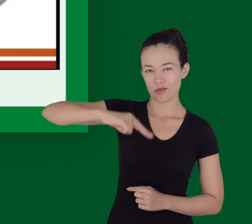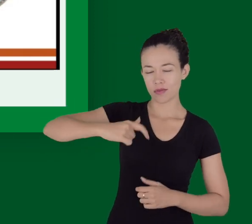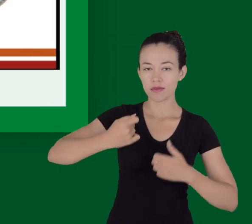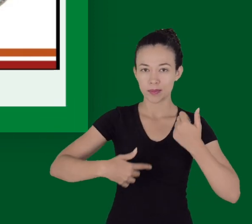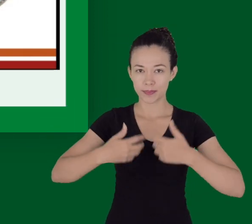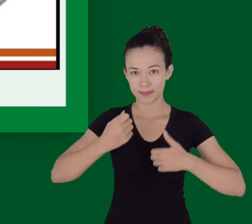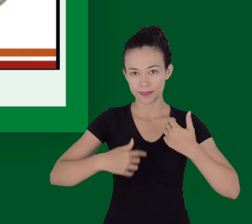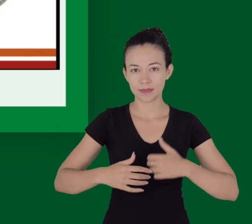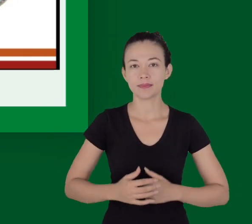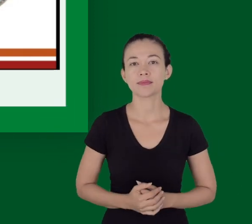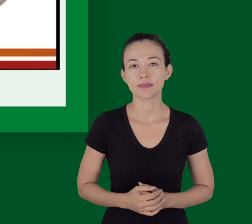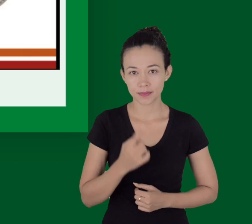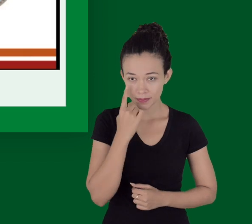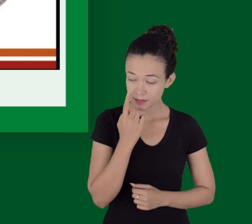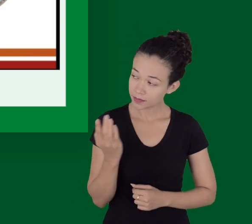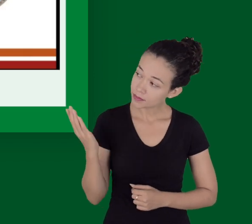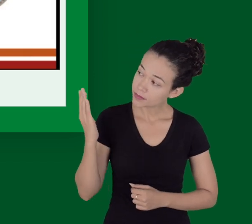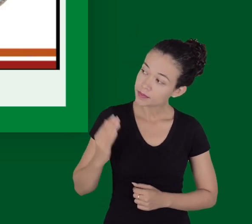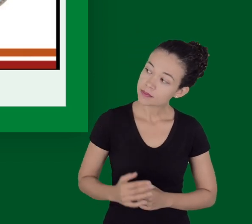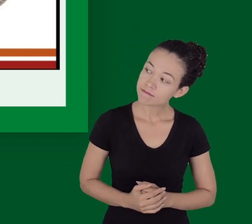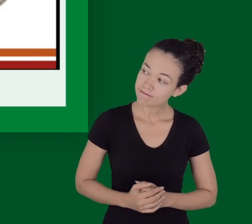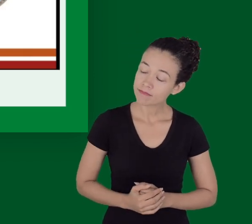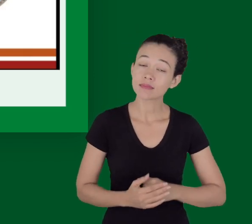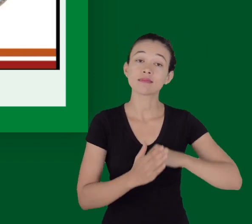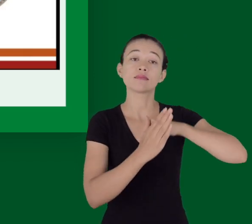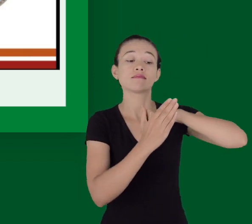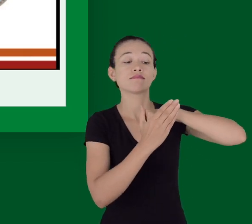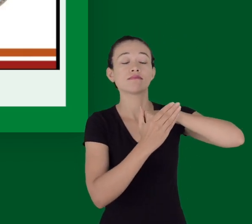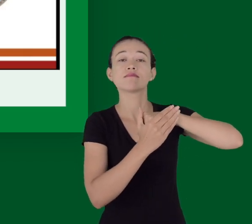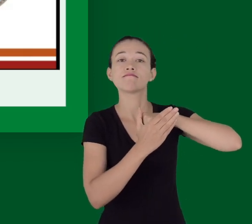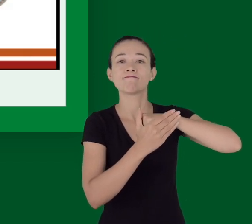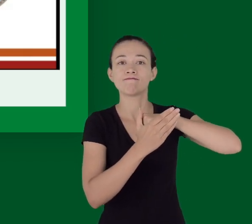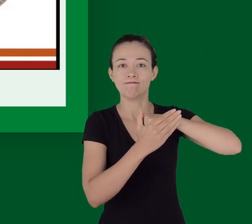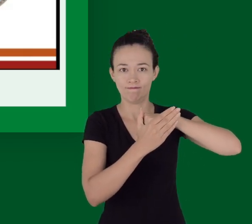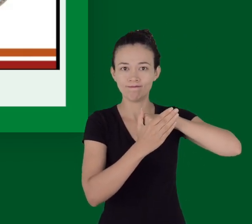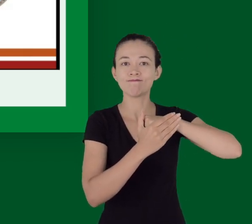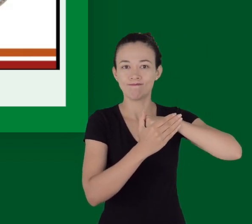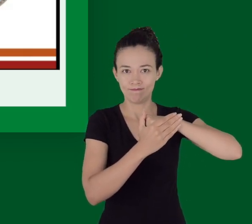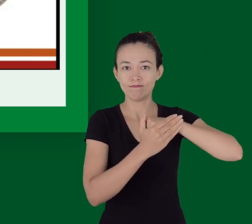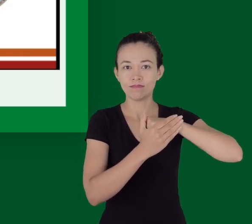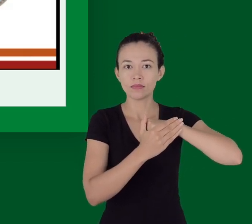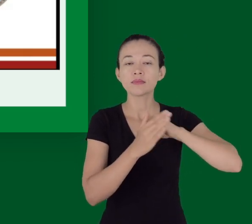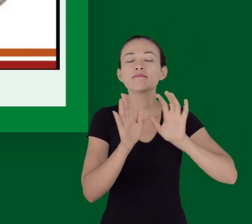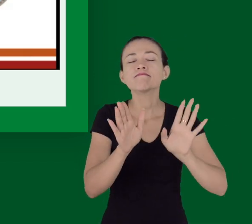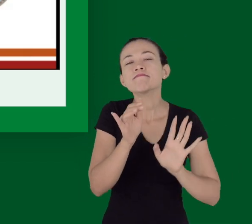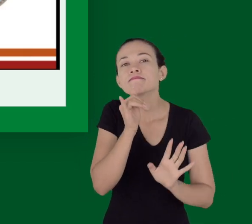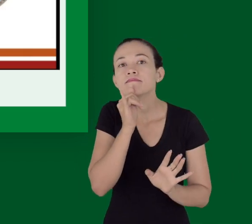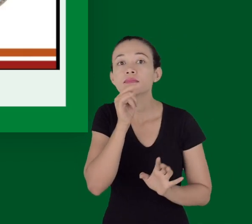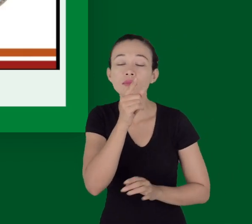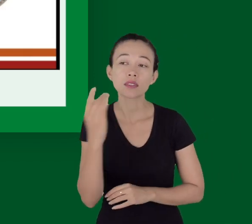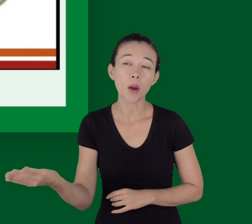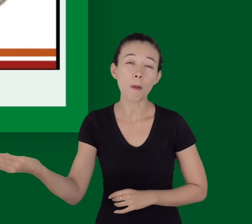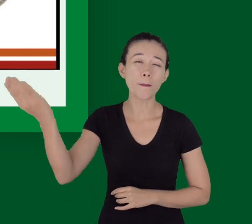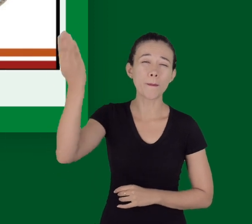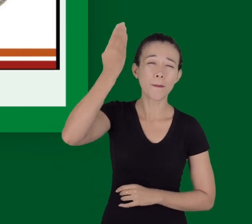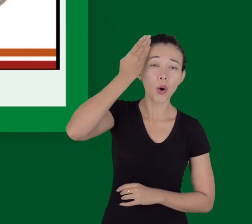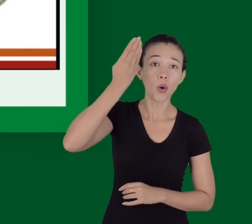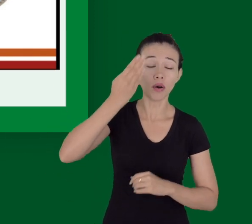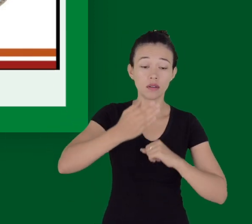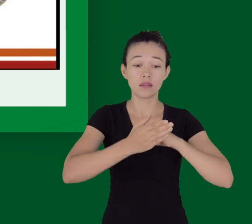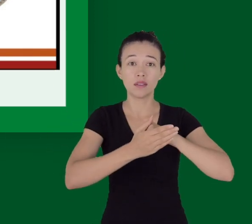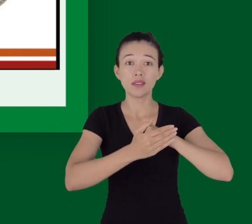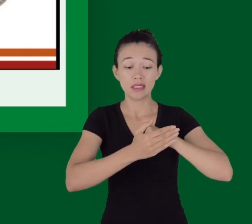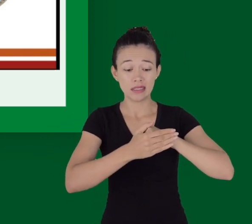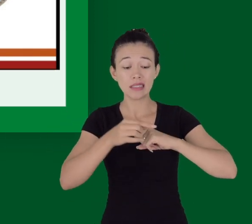algumas estruturas anatômicas, vale a pena a gente revisar aqui, e uma delas é a questão do sistema ventricular. Então, no momento que eu tenho trauma, eu